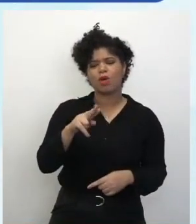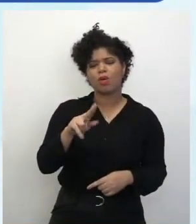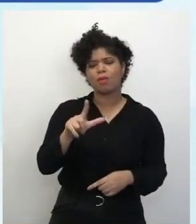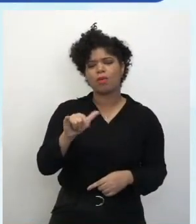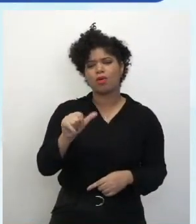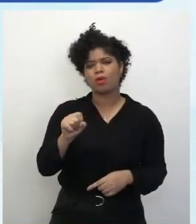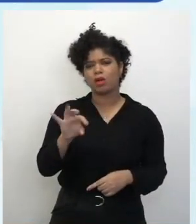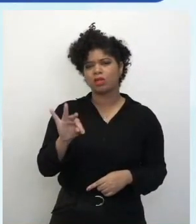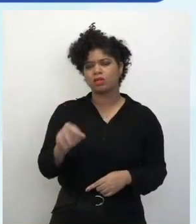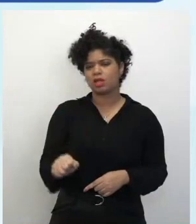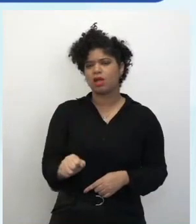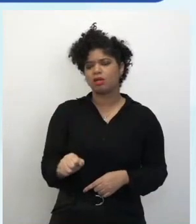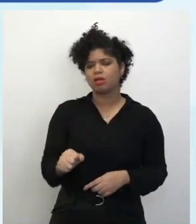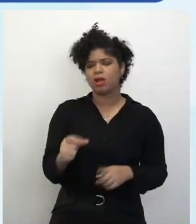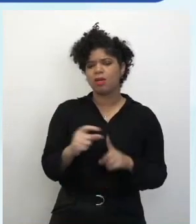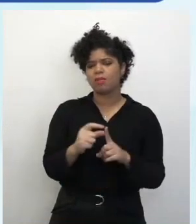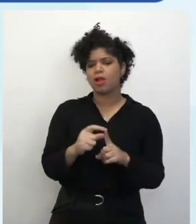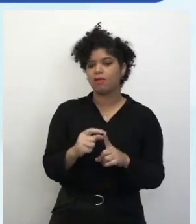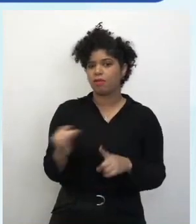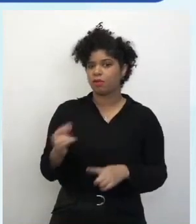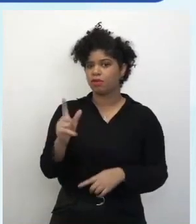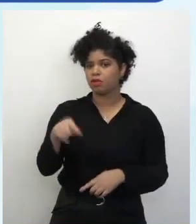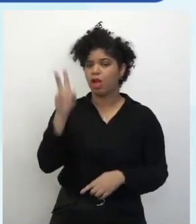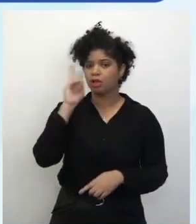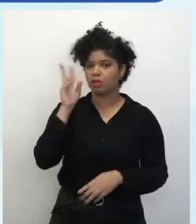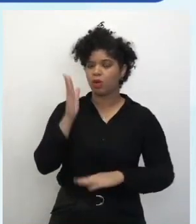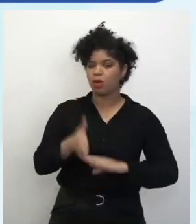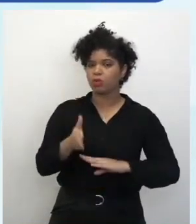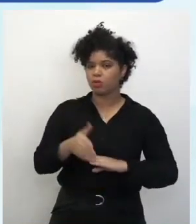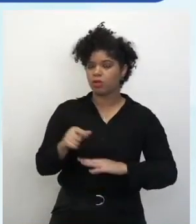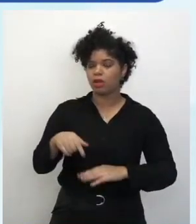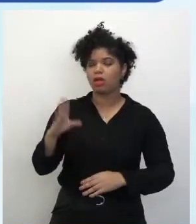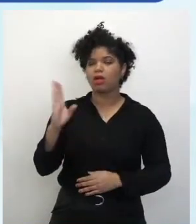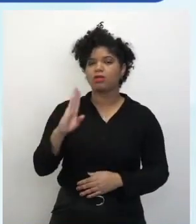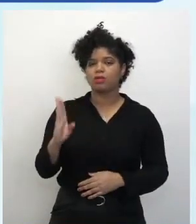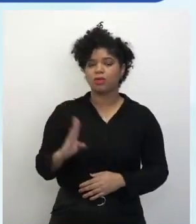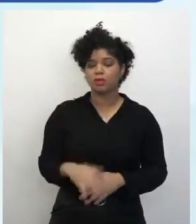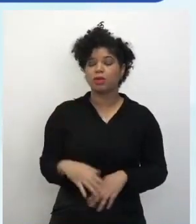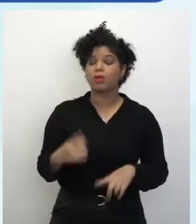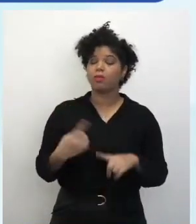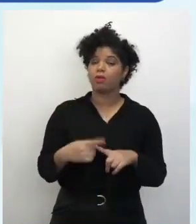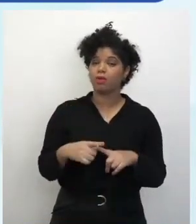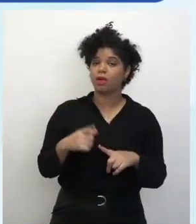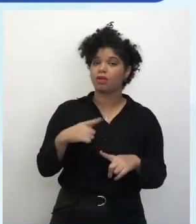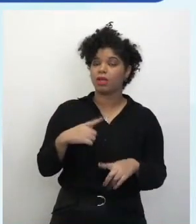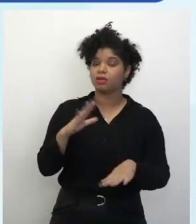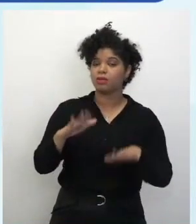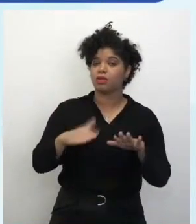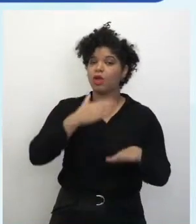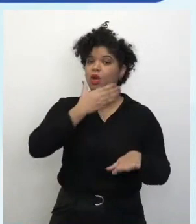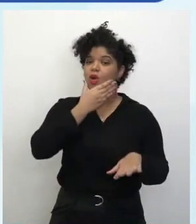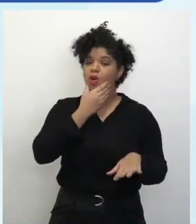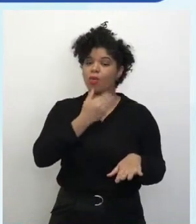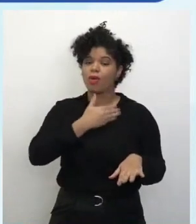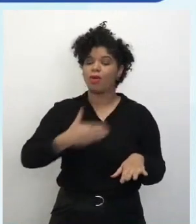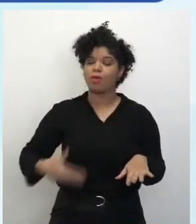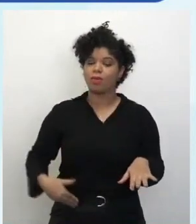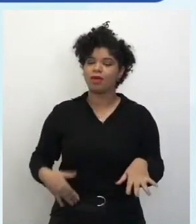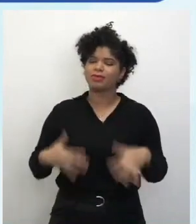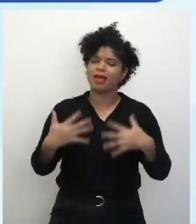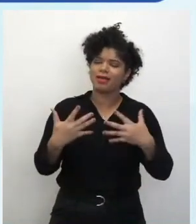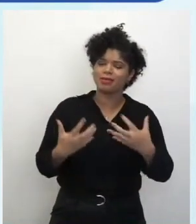extremamente importante para a história contemporânea brasileira é quando você tem um líder que faz concessões